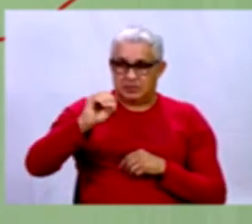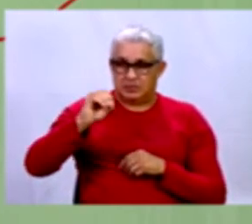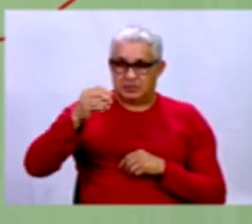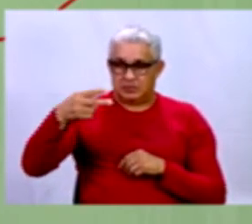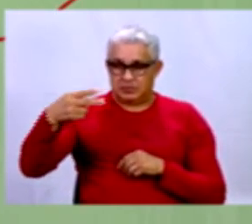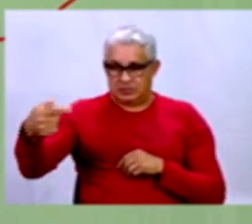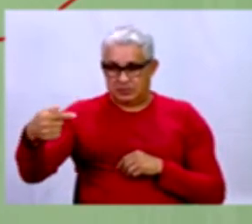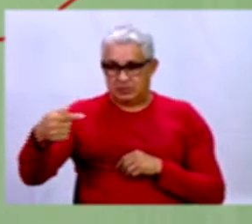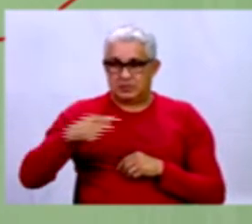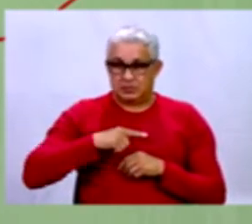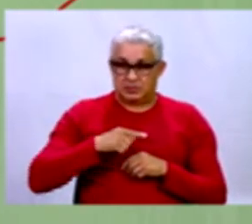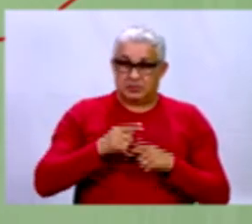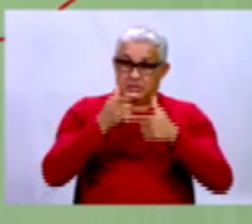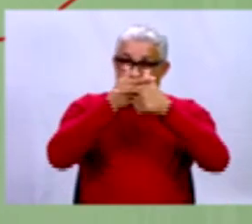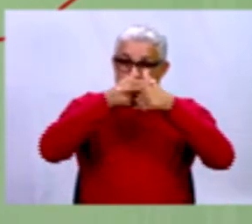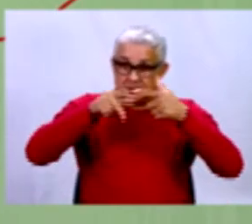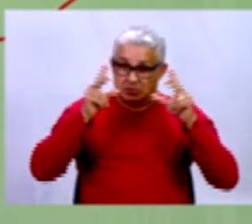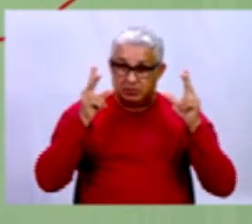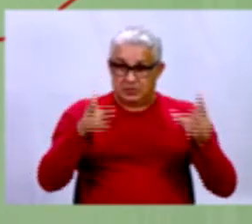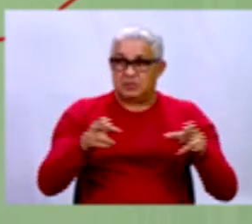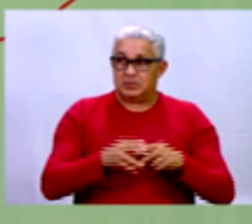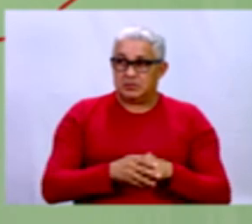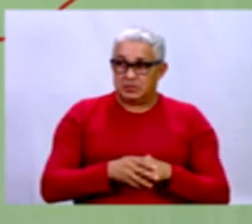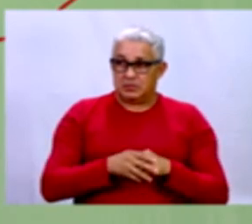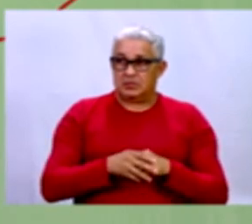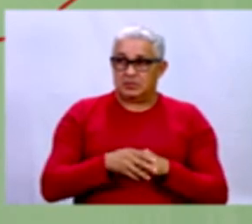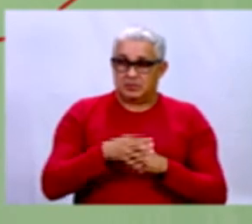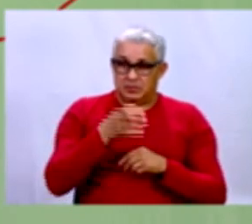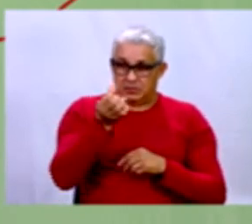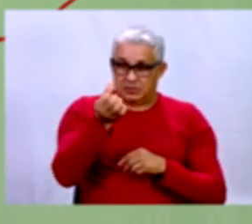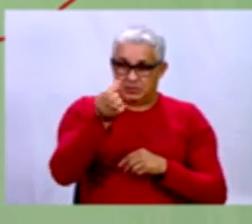0,02027. Essa divisão é igual a